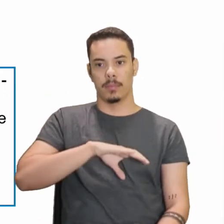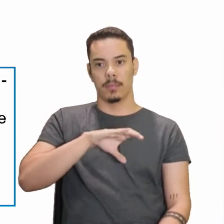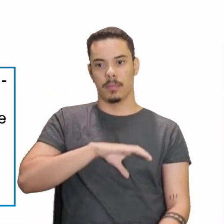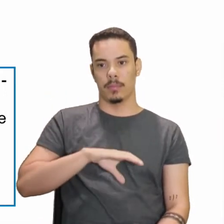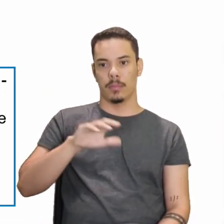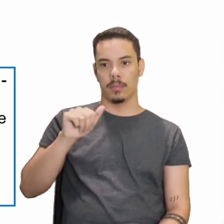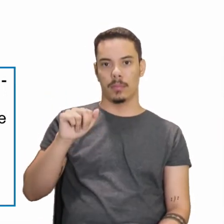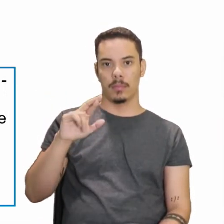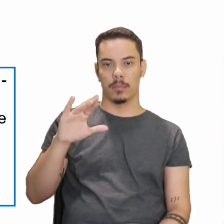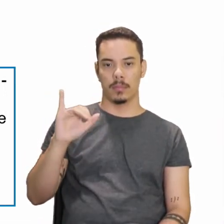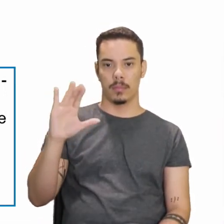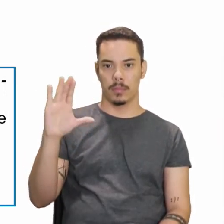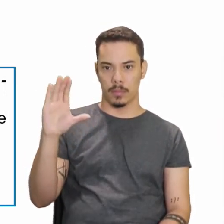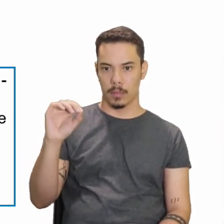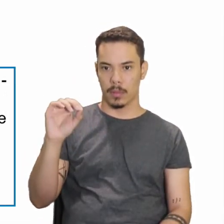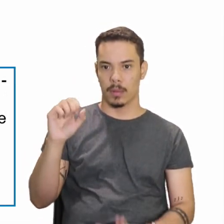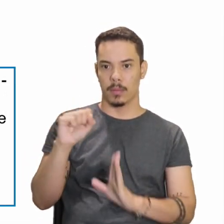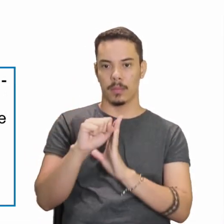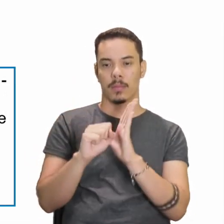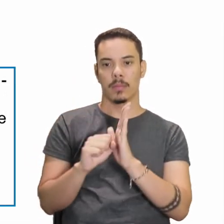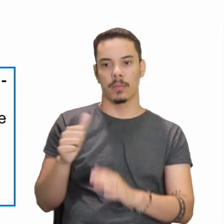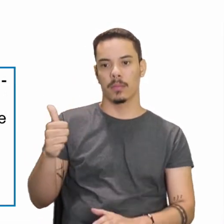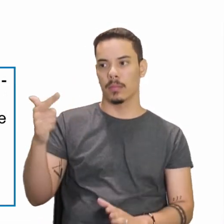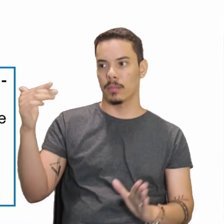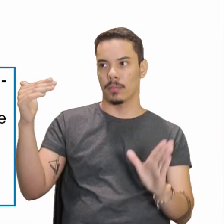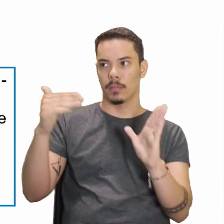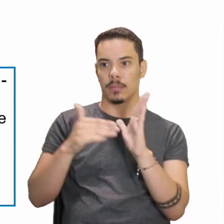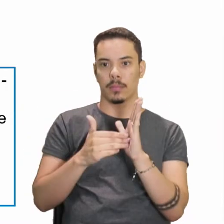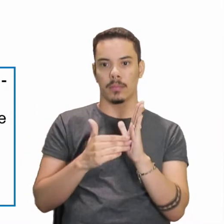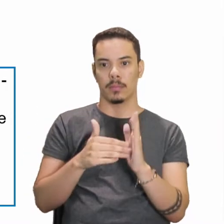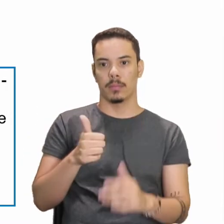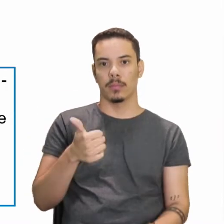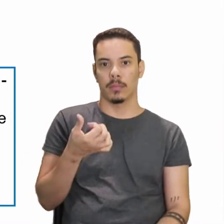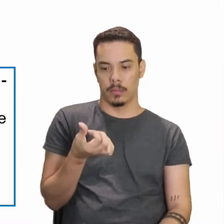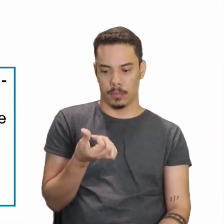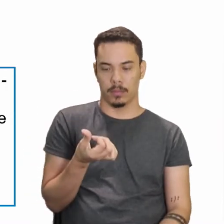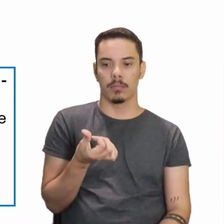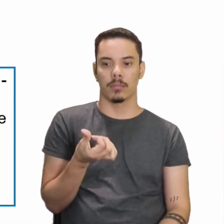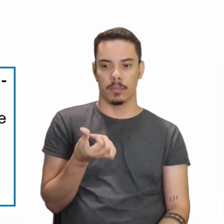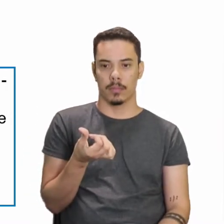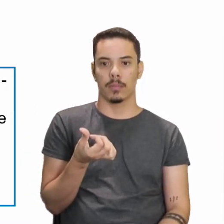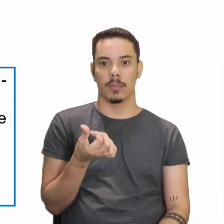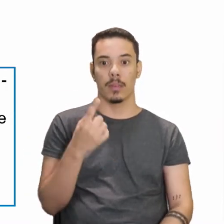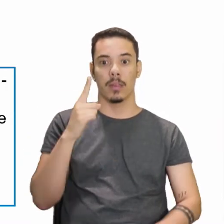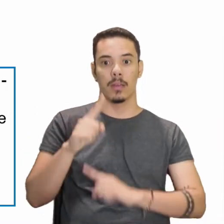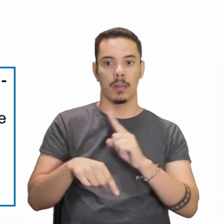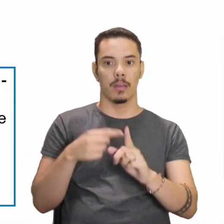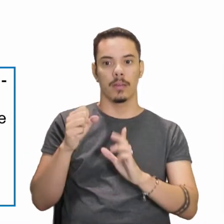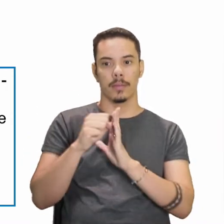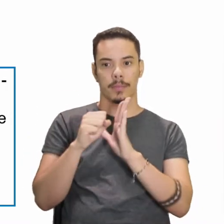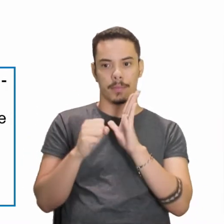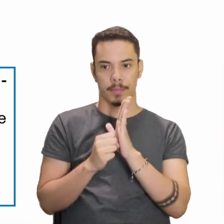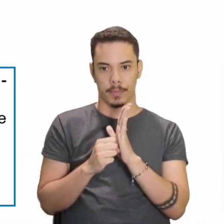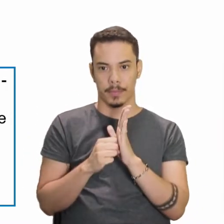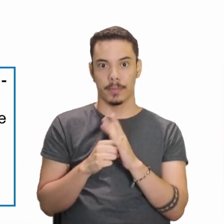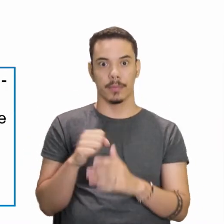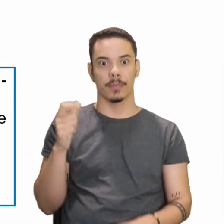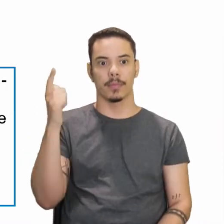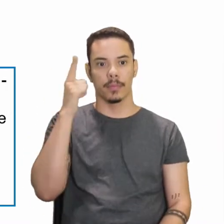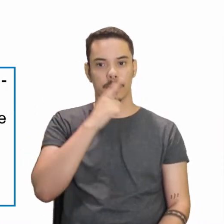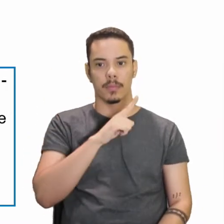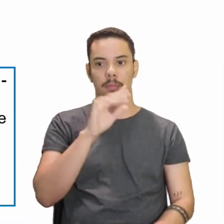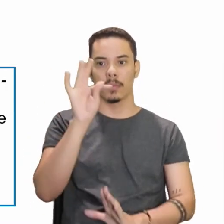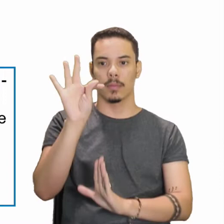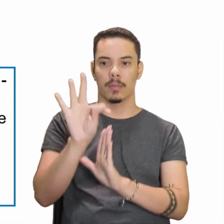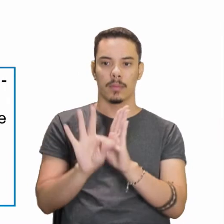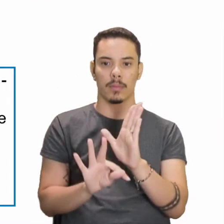português arcaico. Isso do século XII ao século XVI. No século XII ao XVI, nós vamos ter os